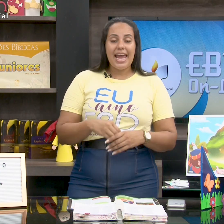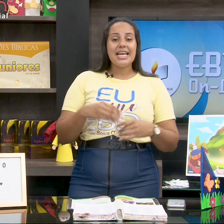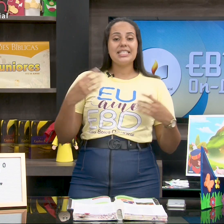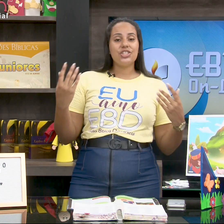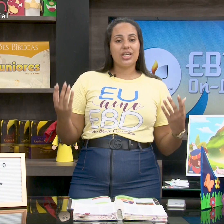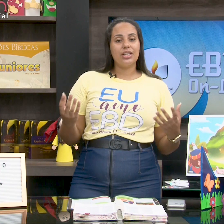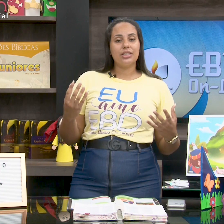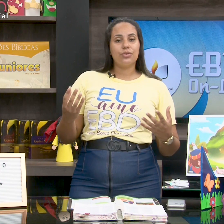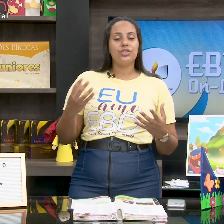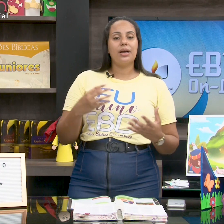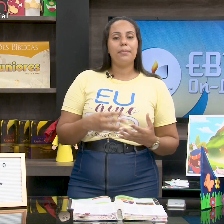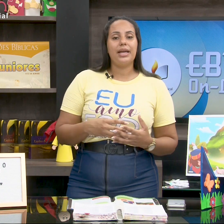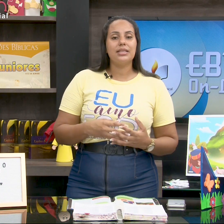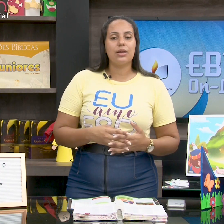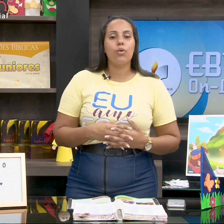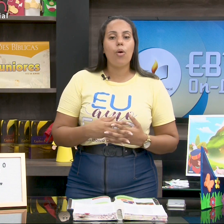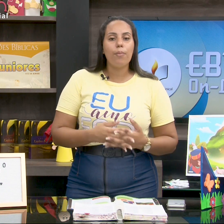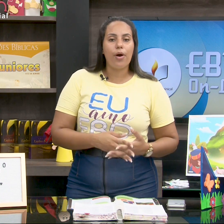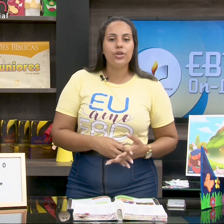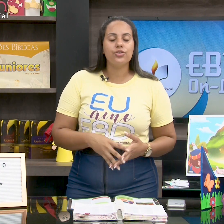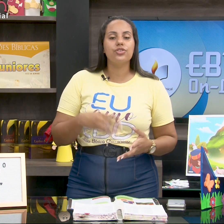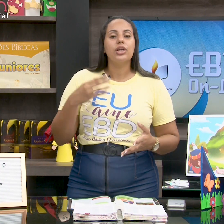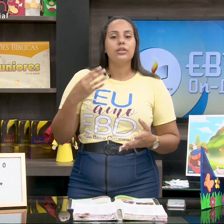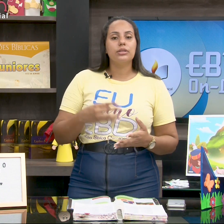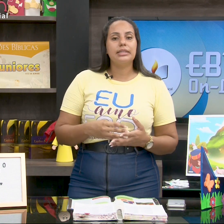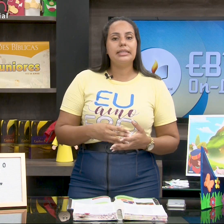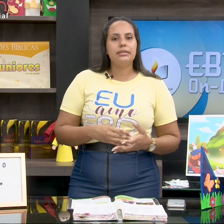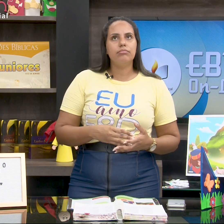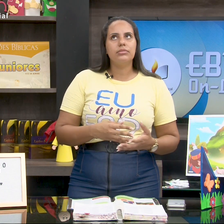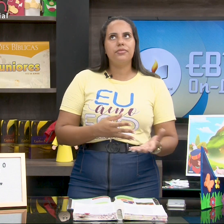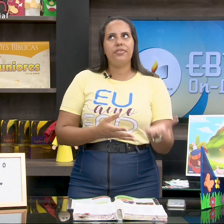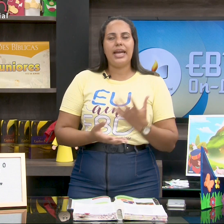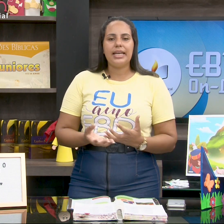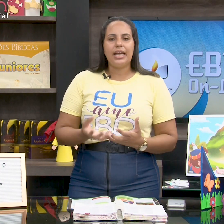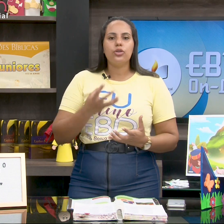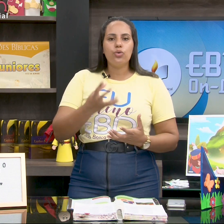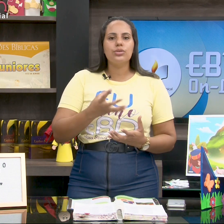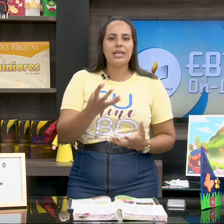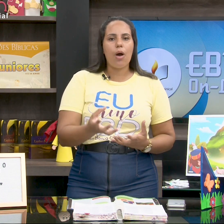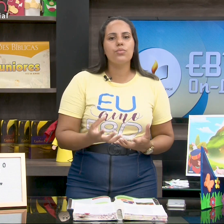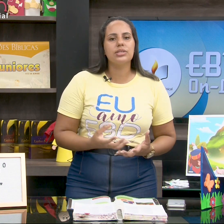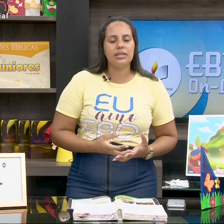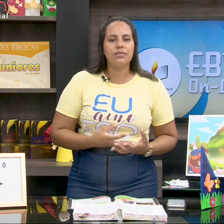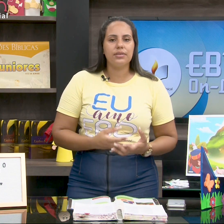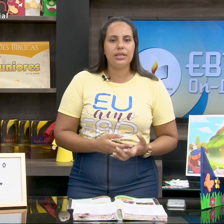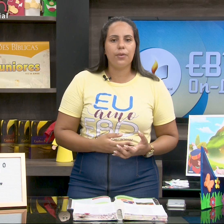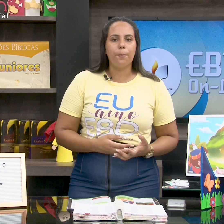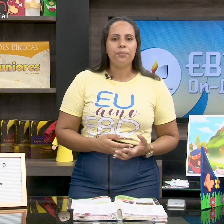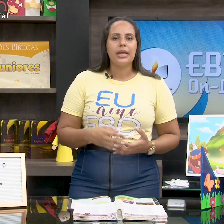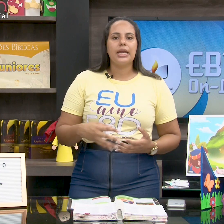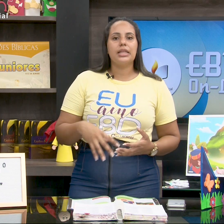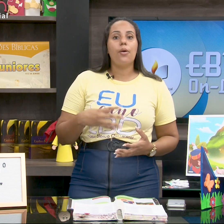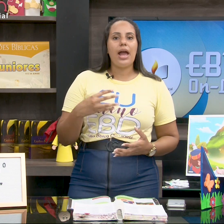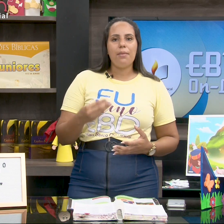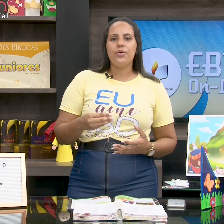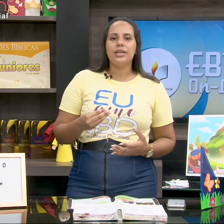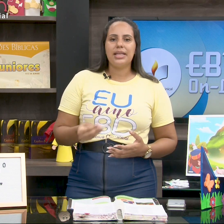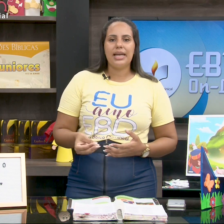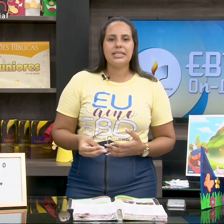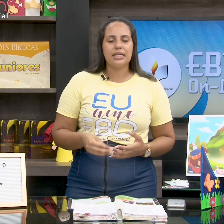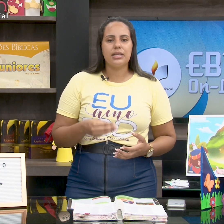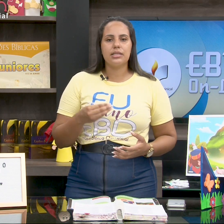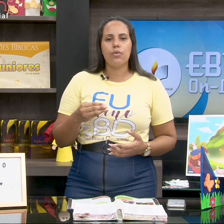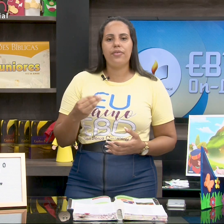E esses cânticos também são compostos, vêm, né, do Salmo 121. Então é